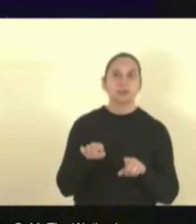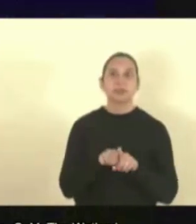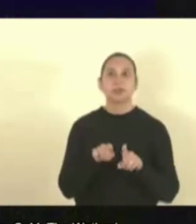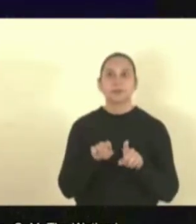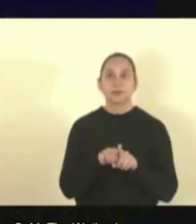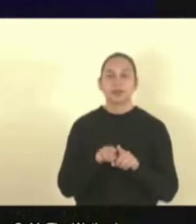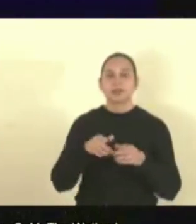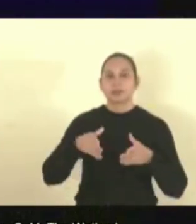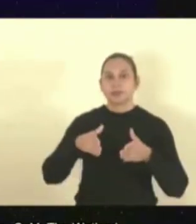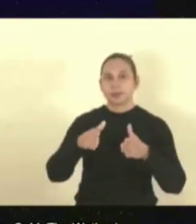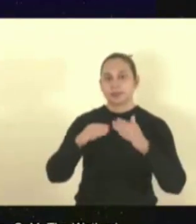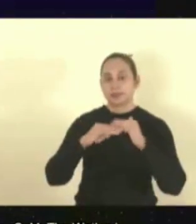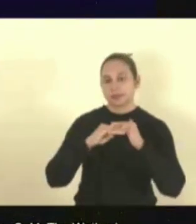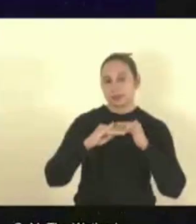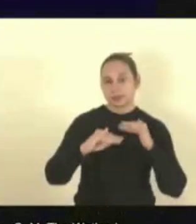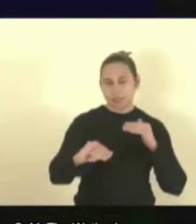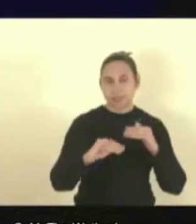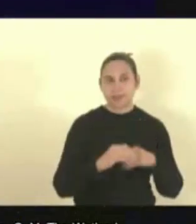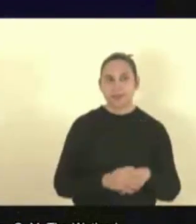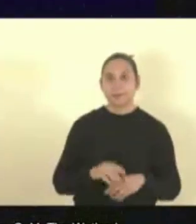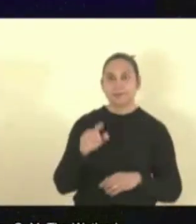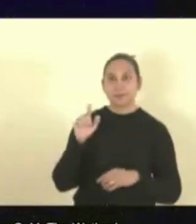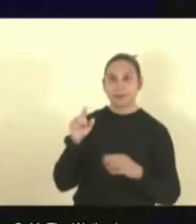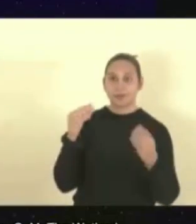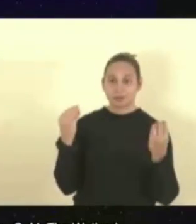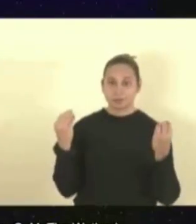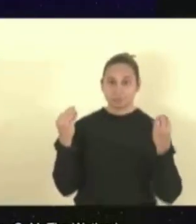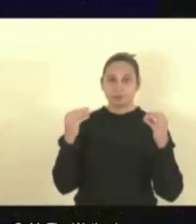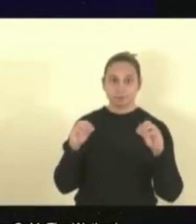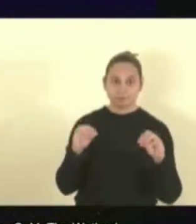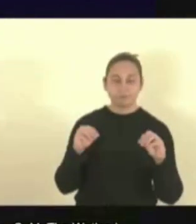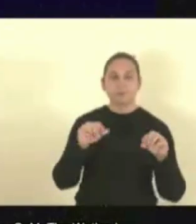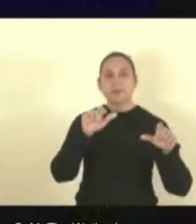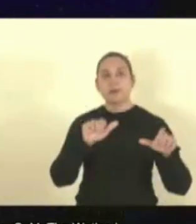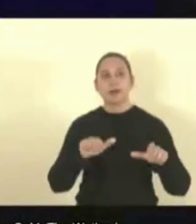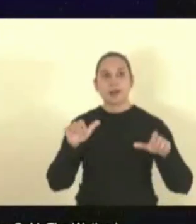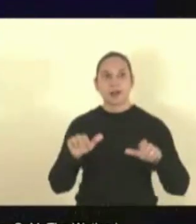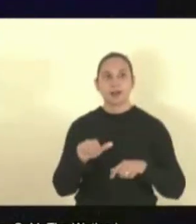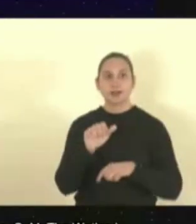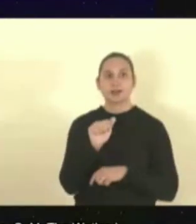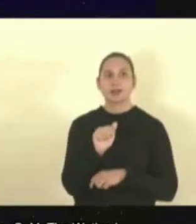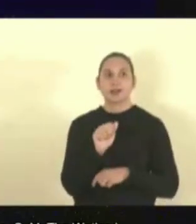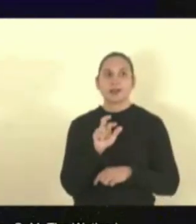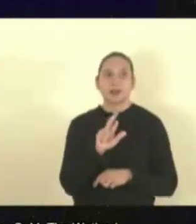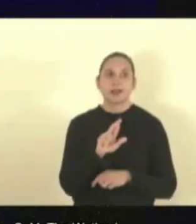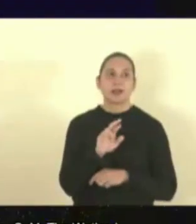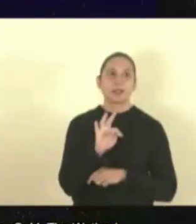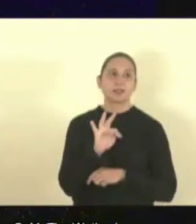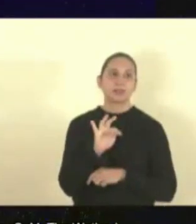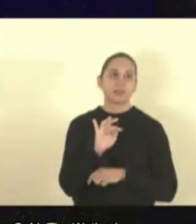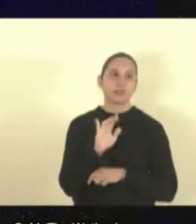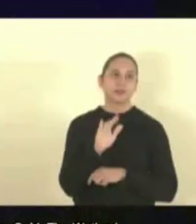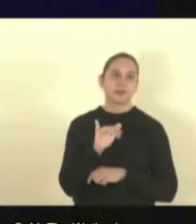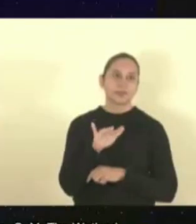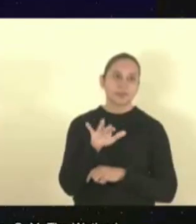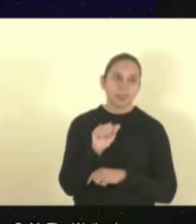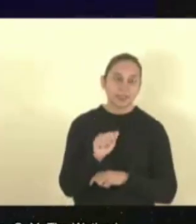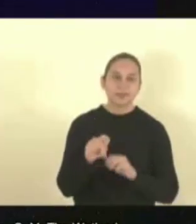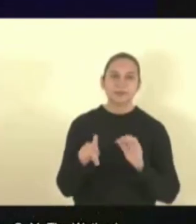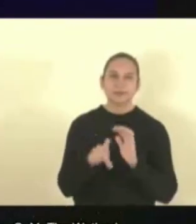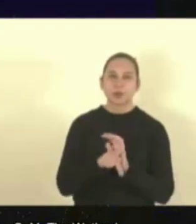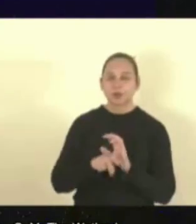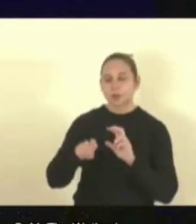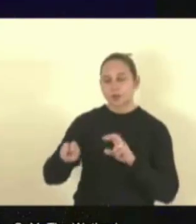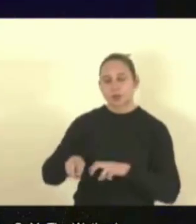A gente poderia agregar nessa relação até mesmo aquelas áreas úmidas artificiais, como as áreas de aquicultura, os viveiros de camarão,